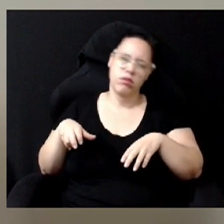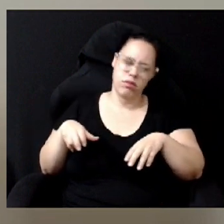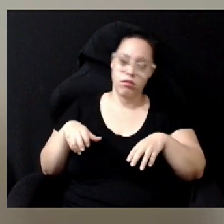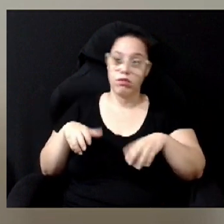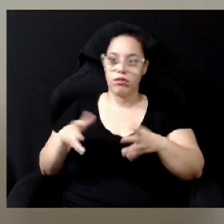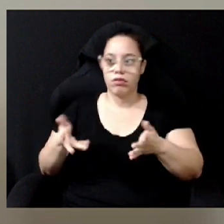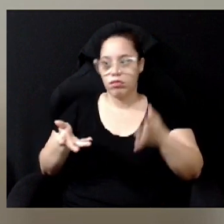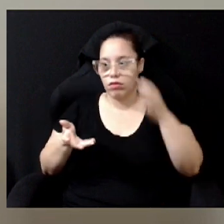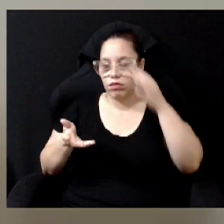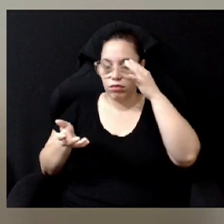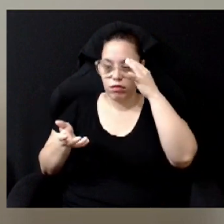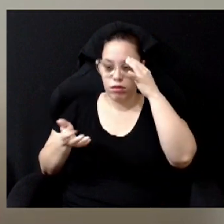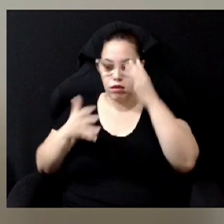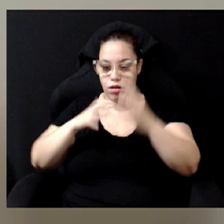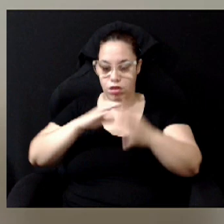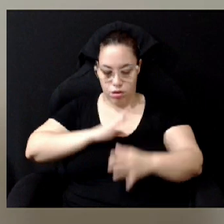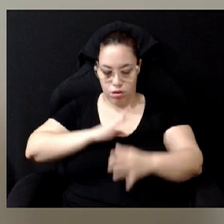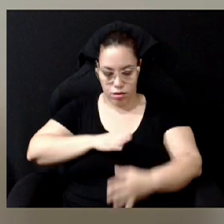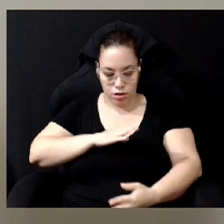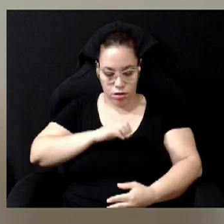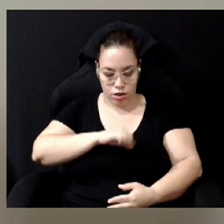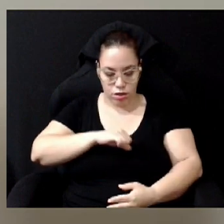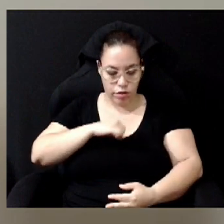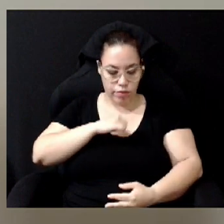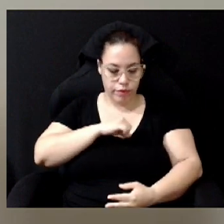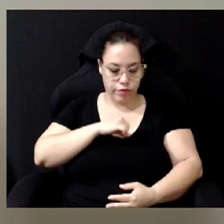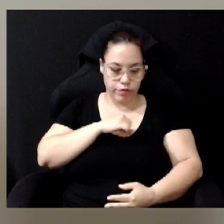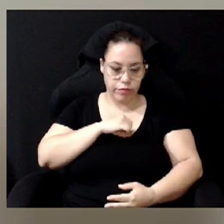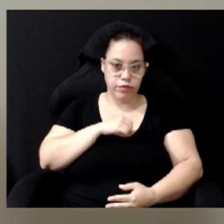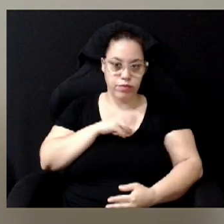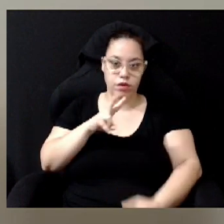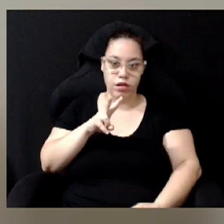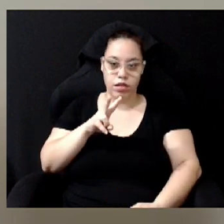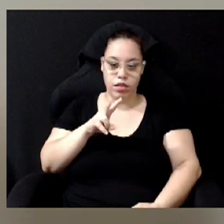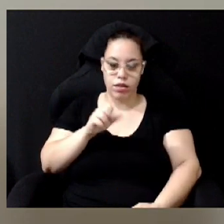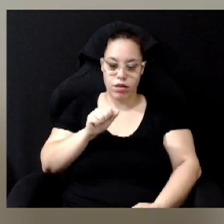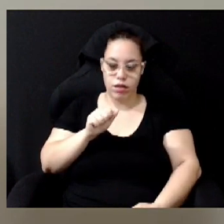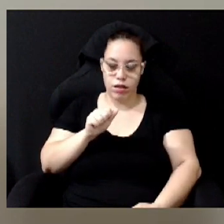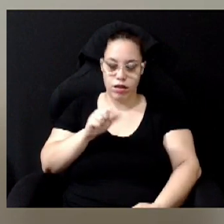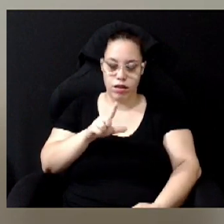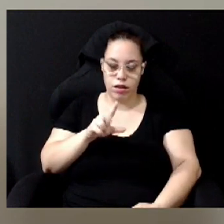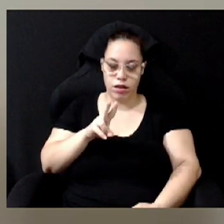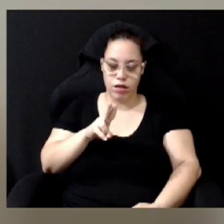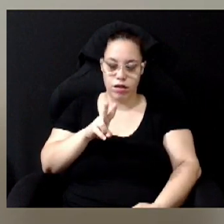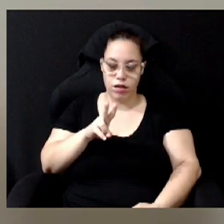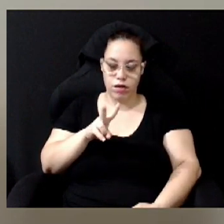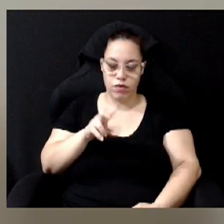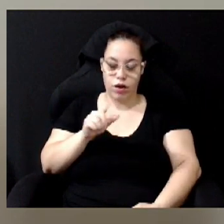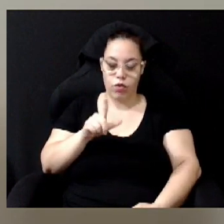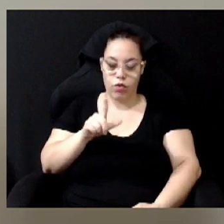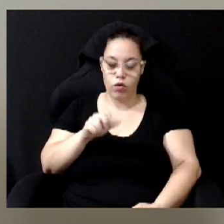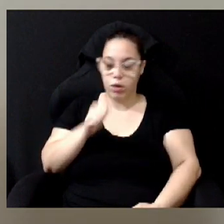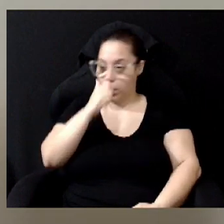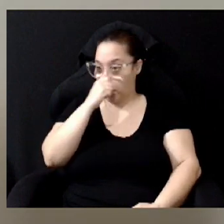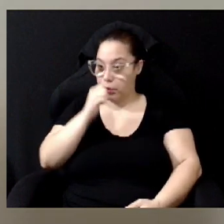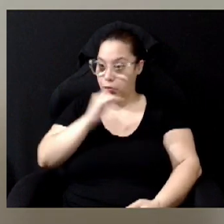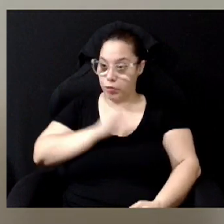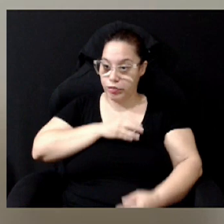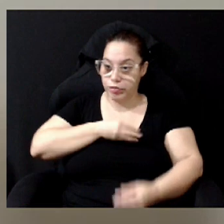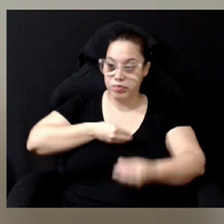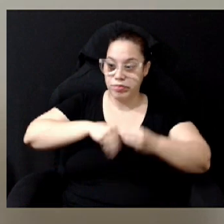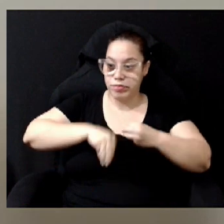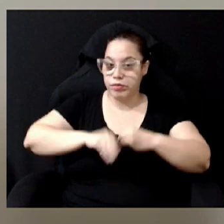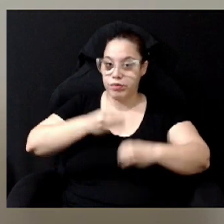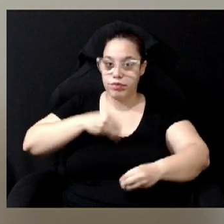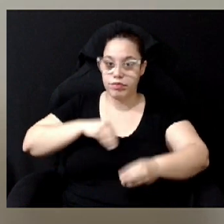esse entupimento dessa válvula, porque é a estenose, não vai ter como o coração esvaziar o sangue, e isso vai